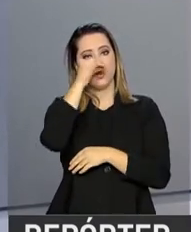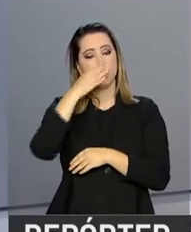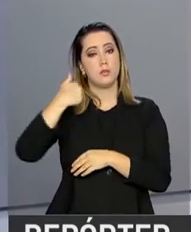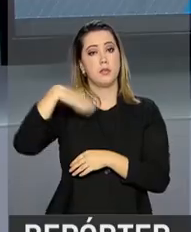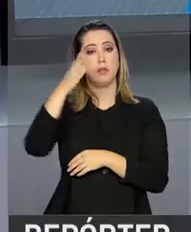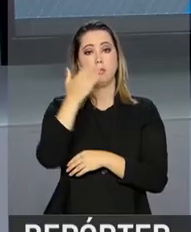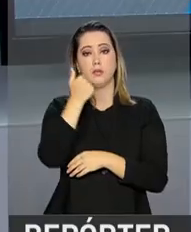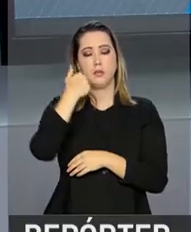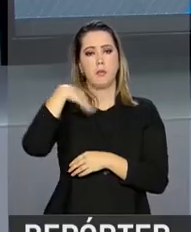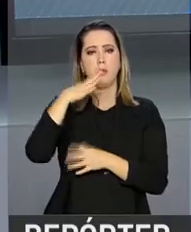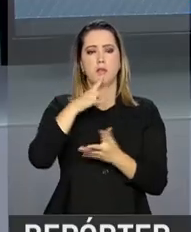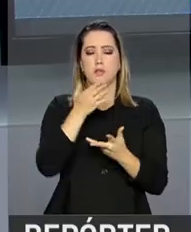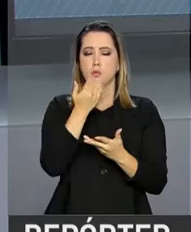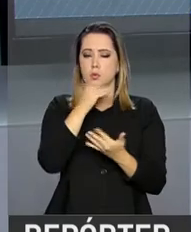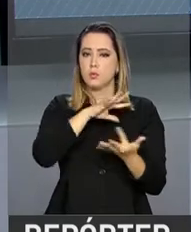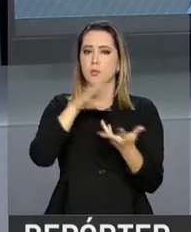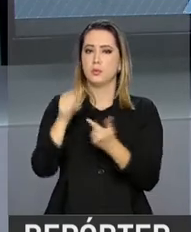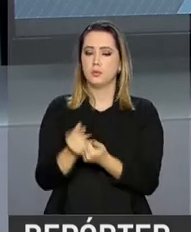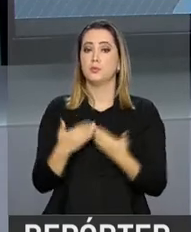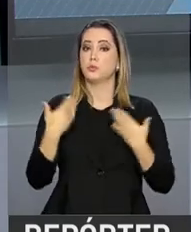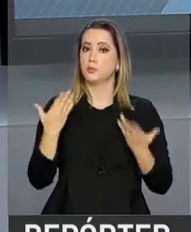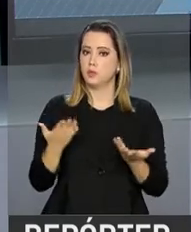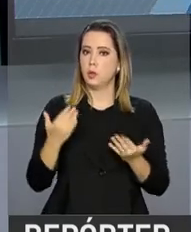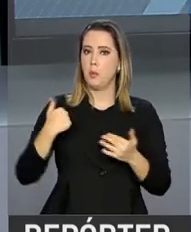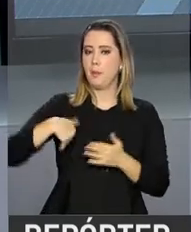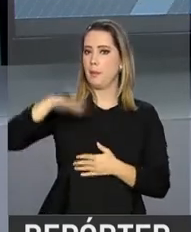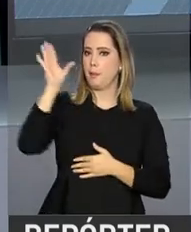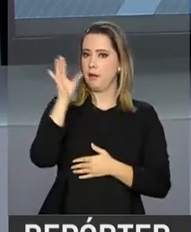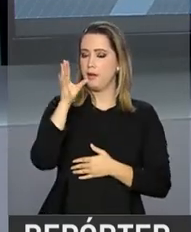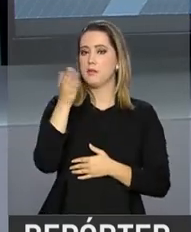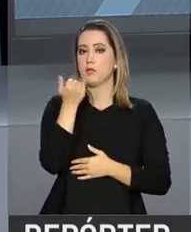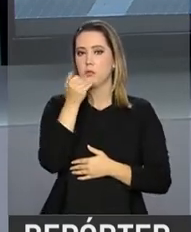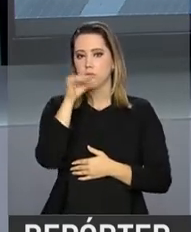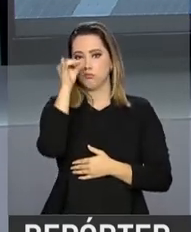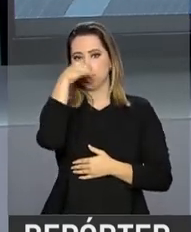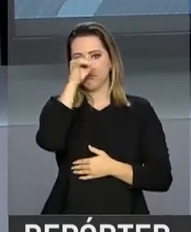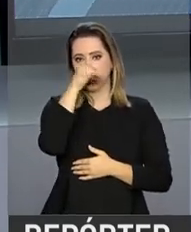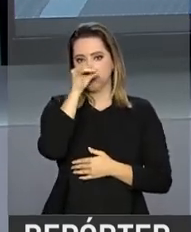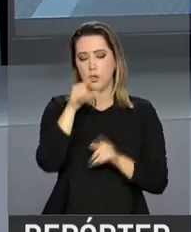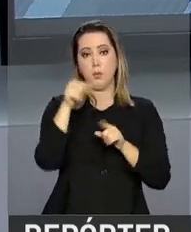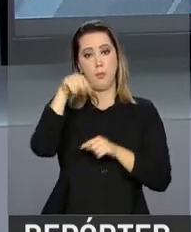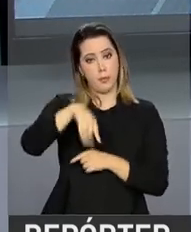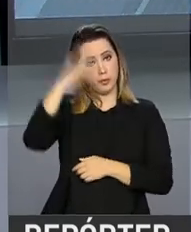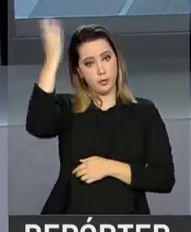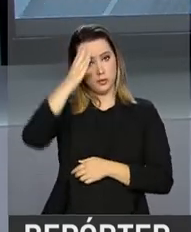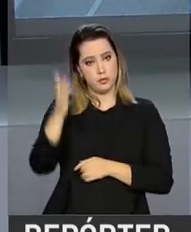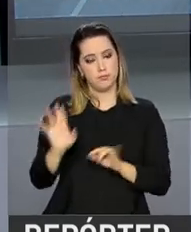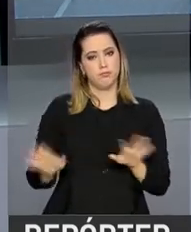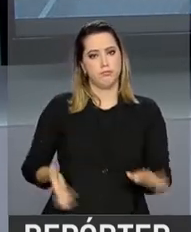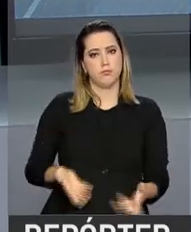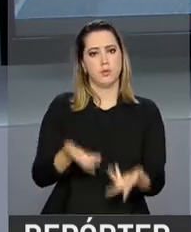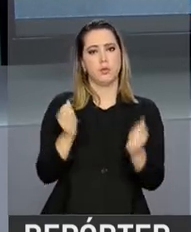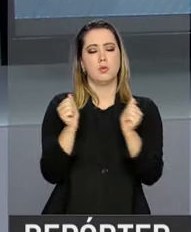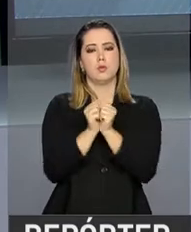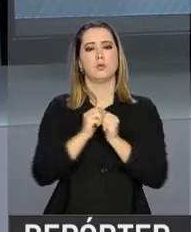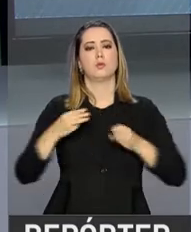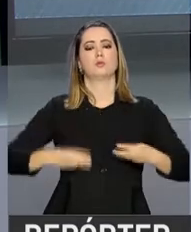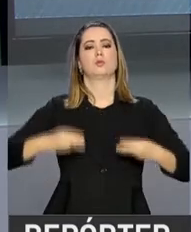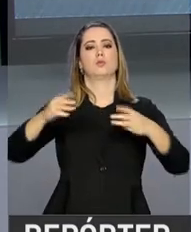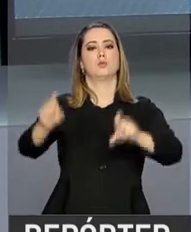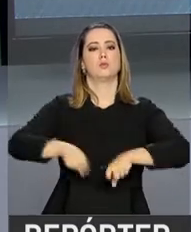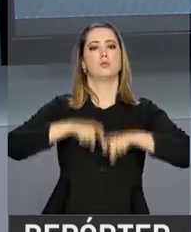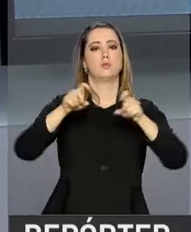e para aumentar o consumo interno de carne de porco os produtores promovem em parceria com o ministério da agricultura a